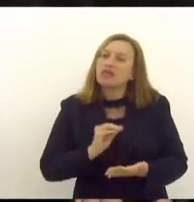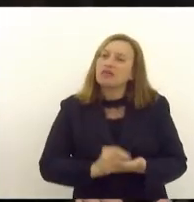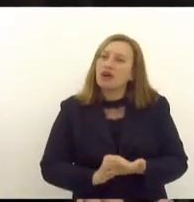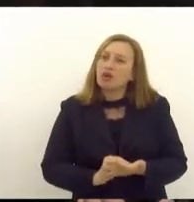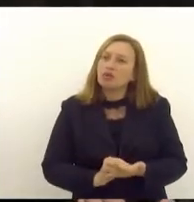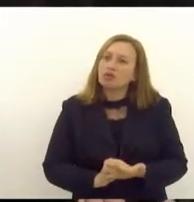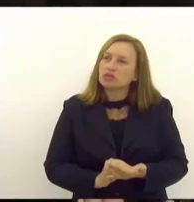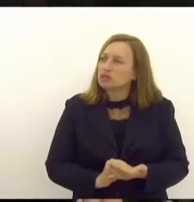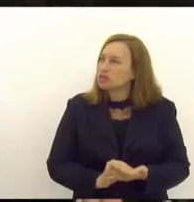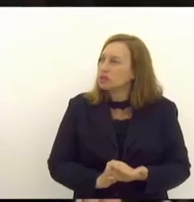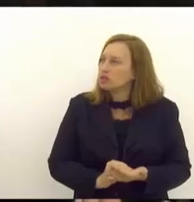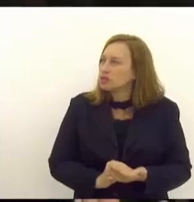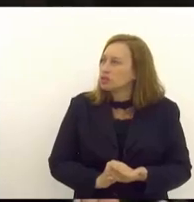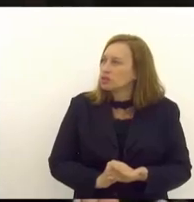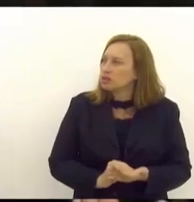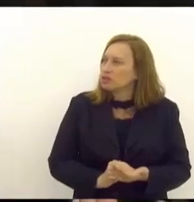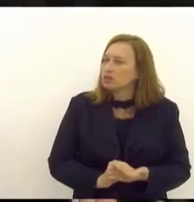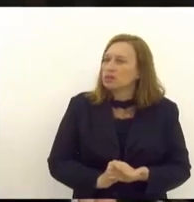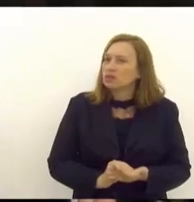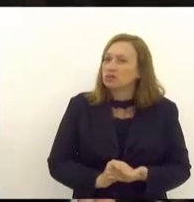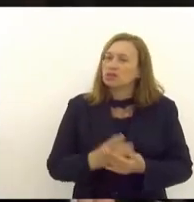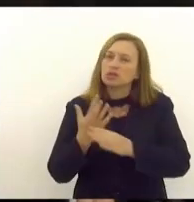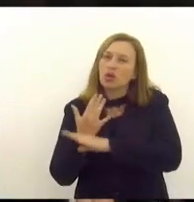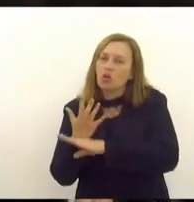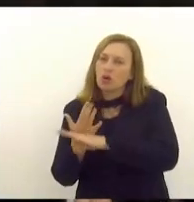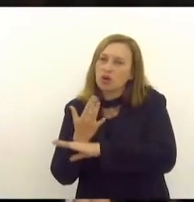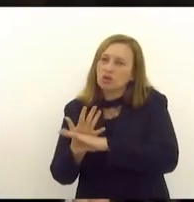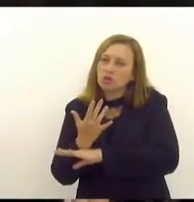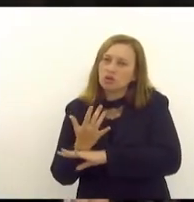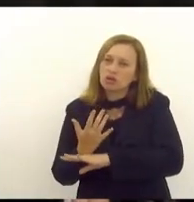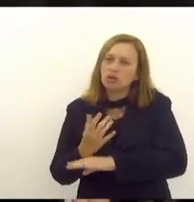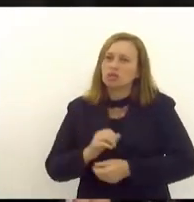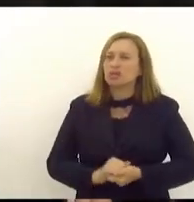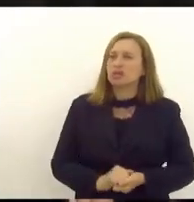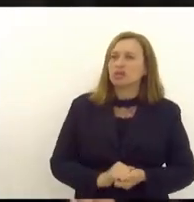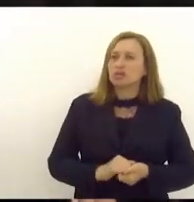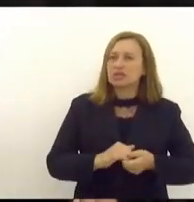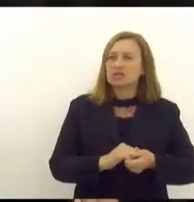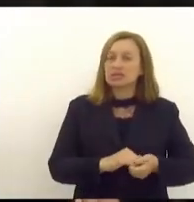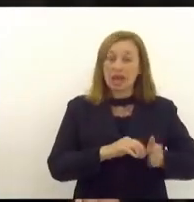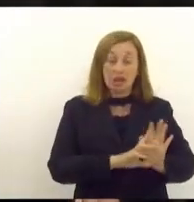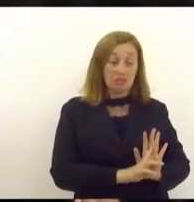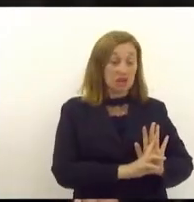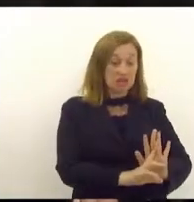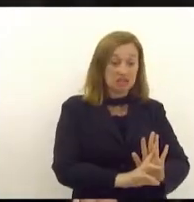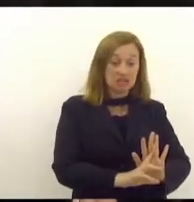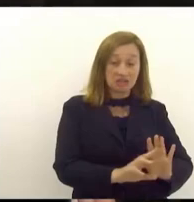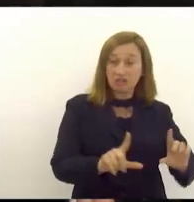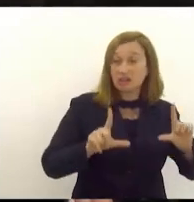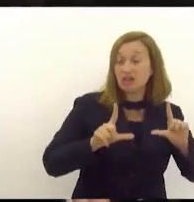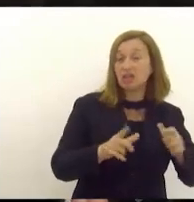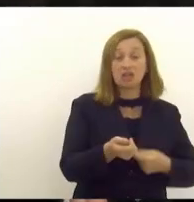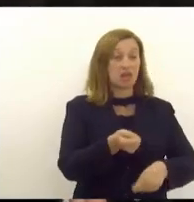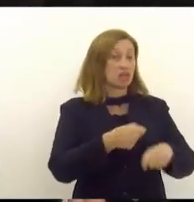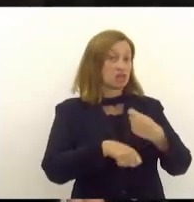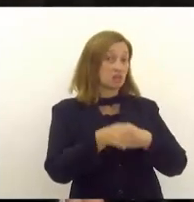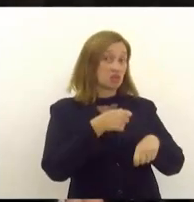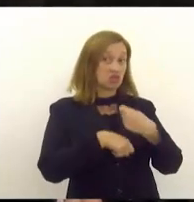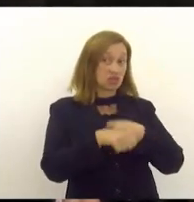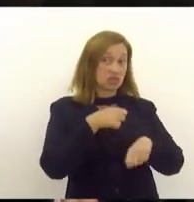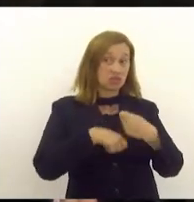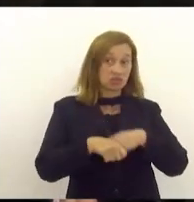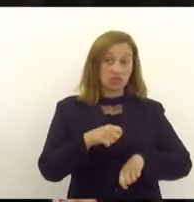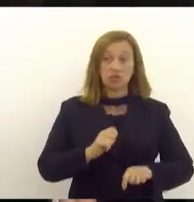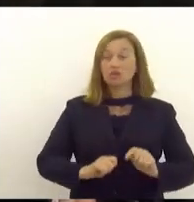da UERJ que apenas se intitula né cessionária na administração